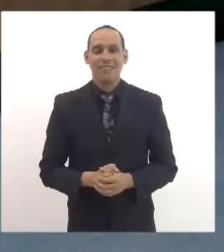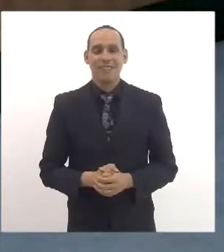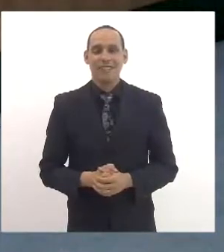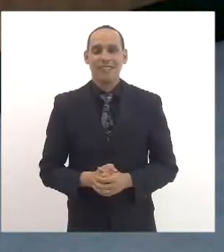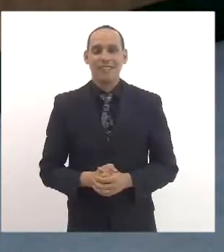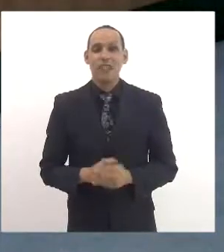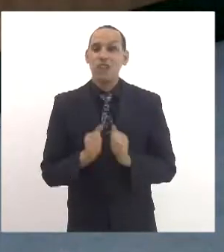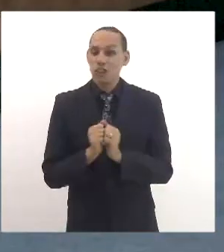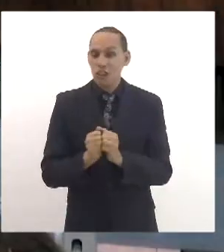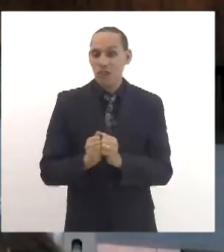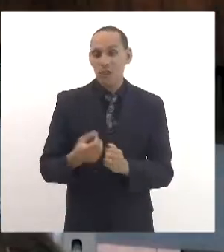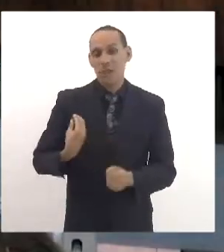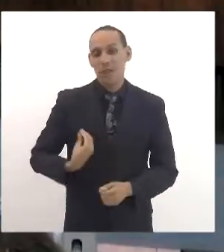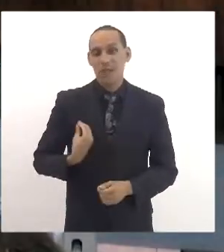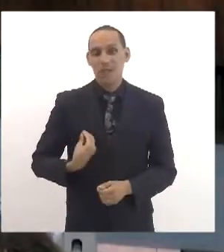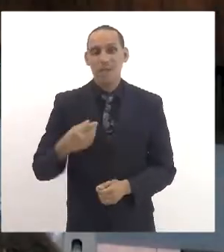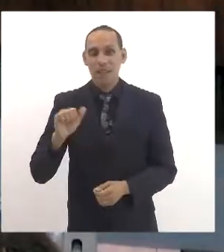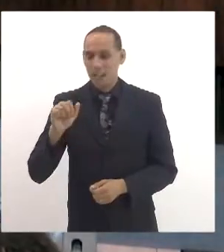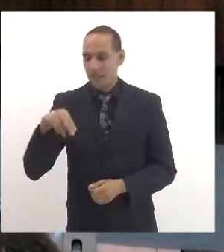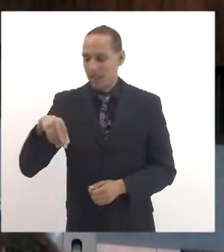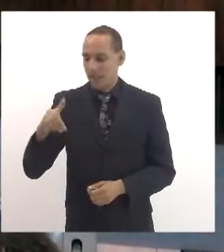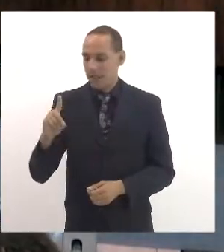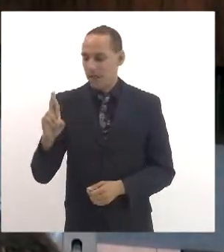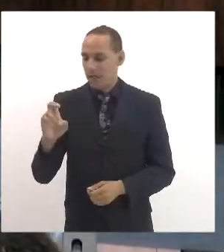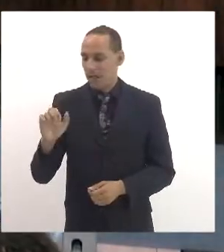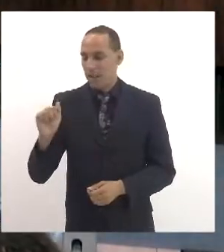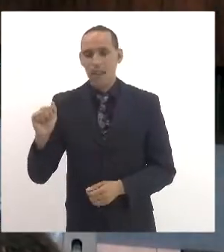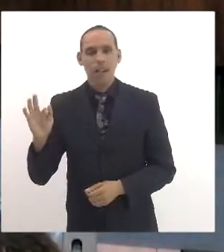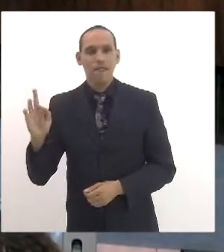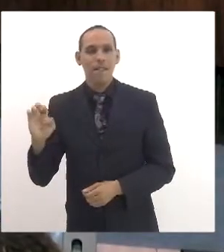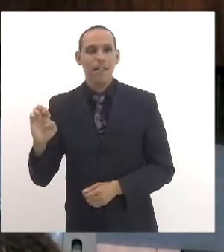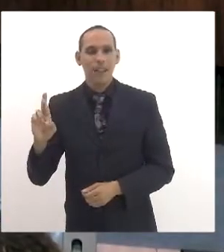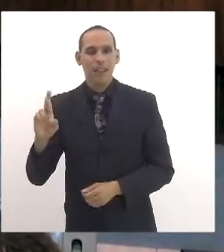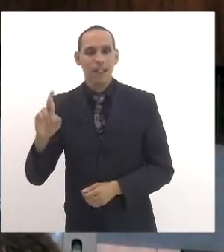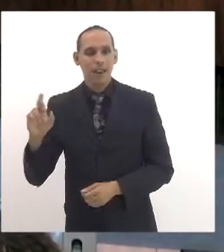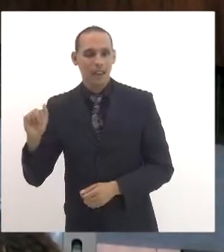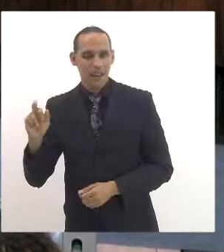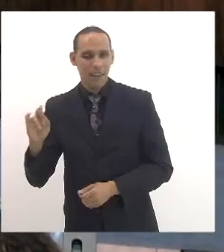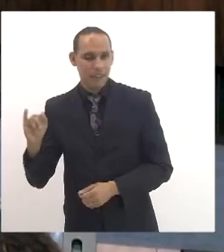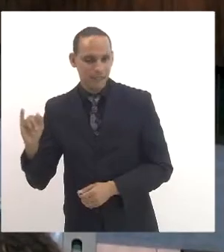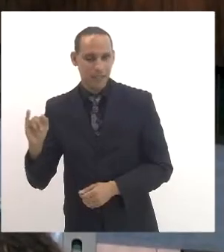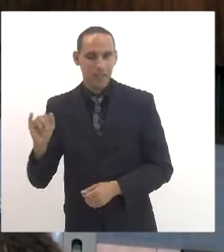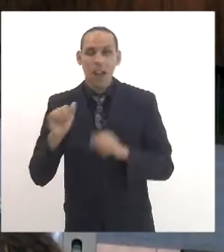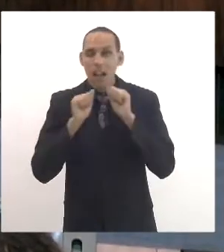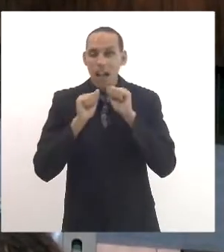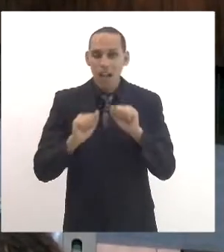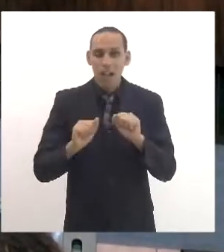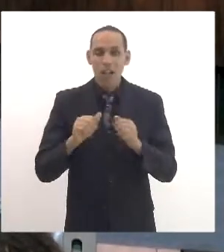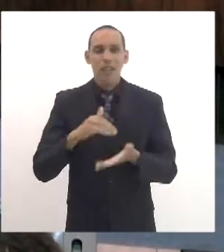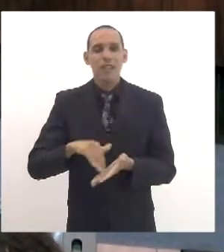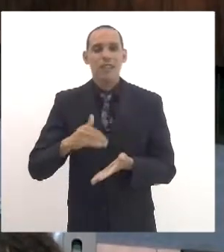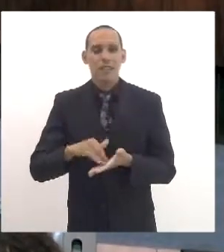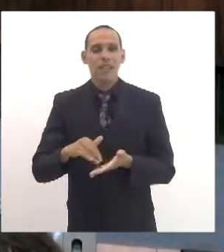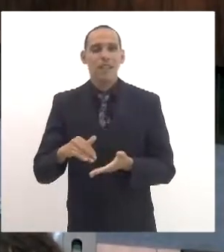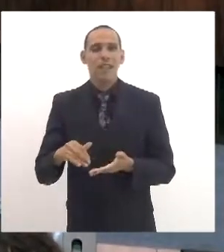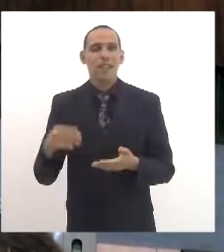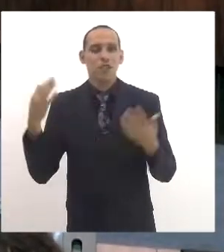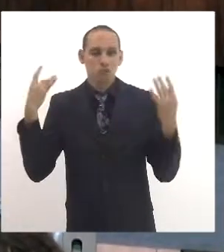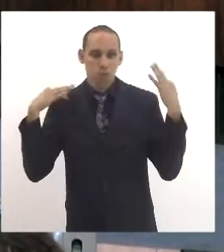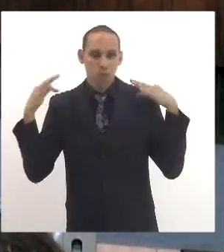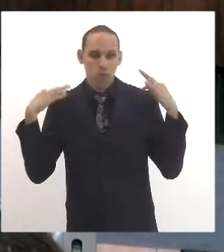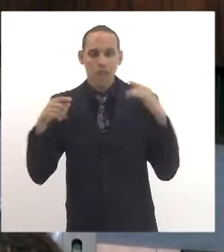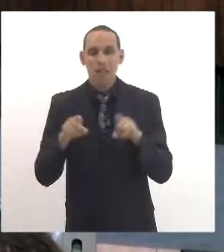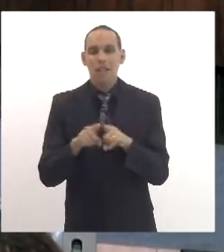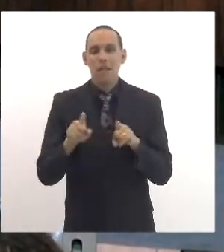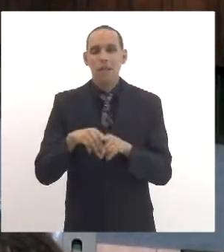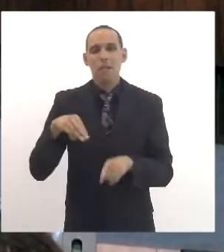Estão conosco Andréia Ferrari, assessora da Secretaria de Estado de Turismo, e Marcelo Costa Ferreira, professor da